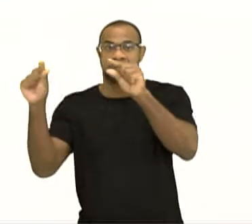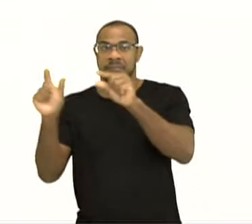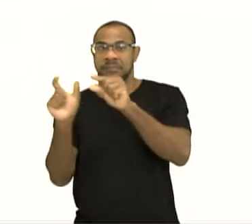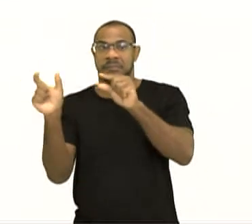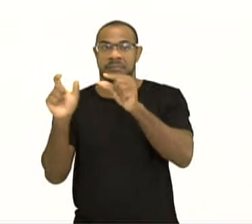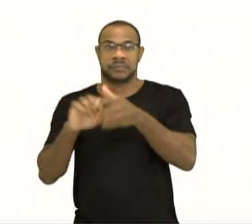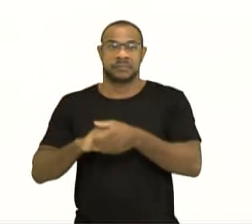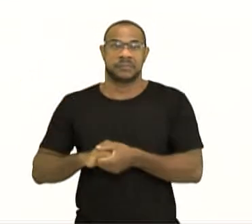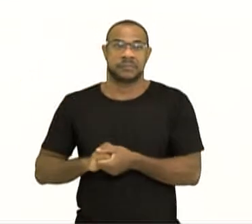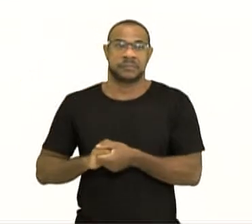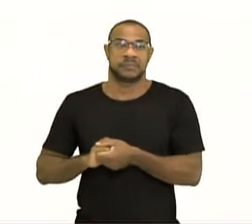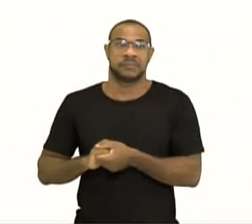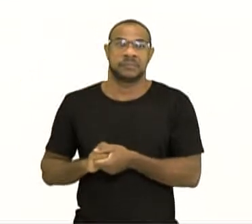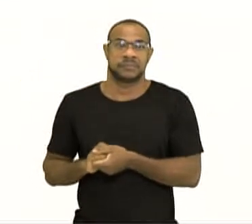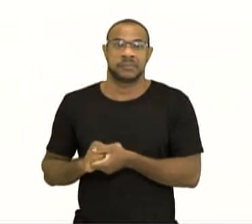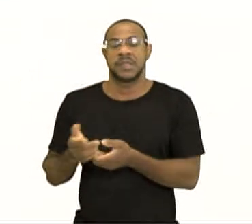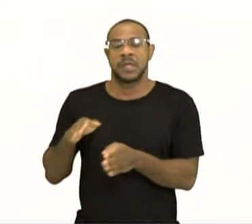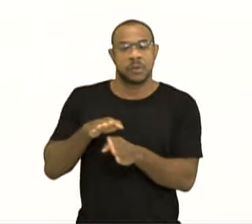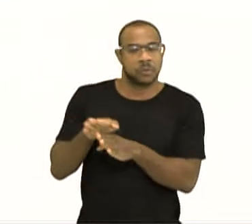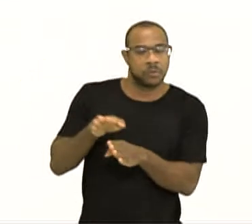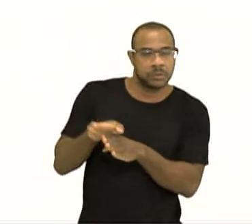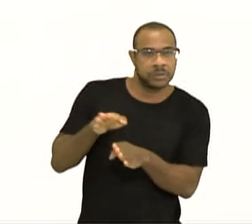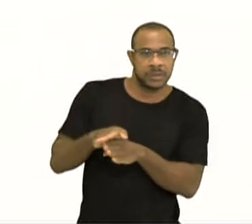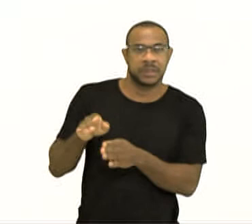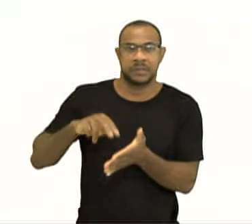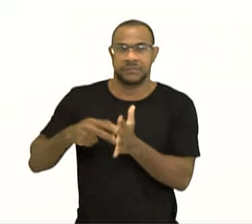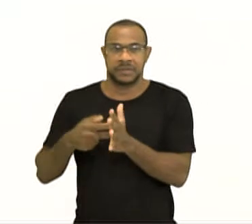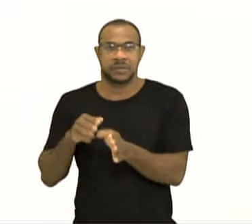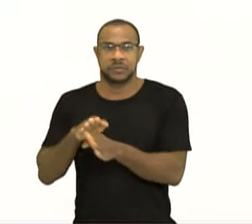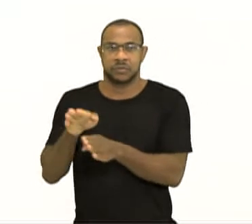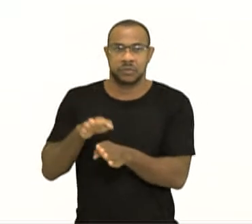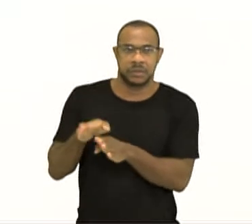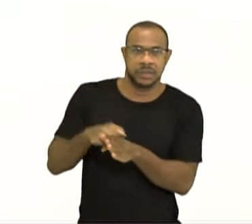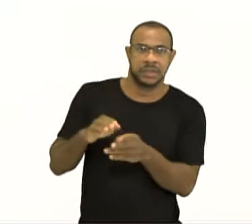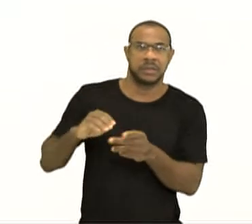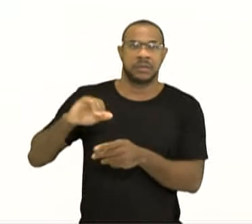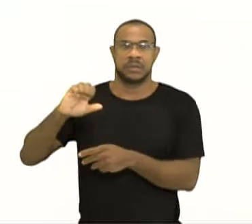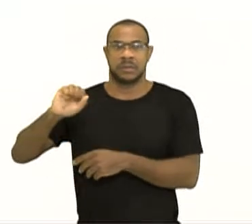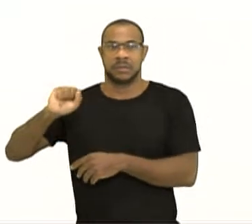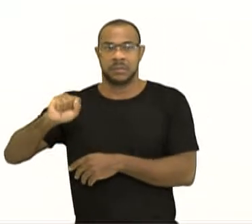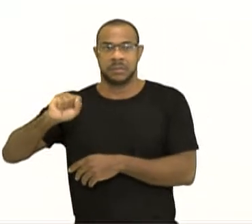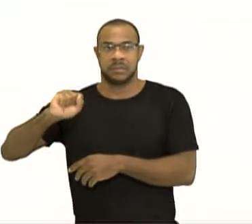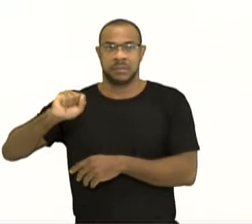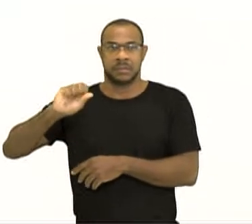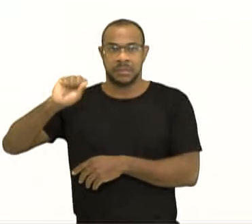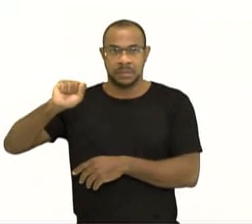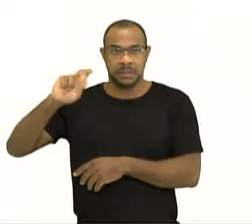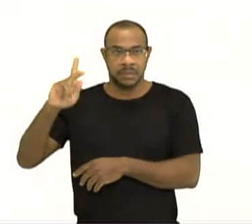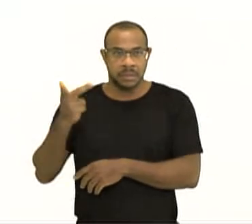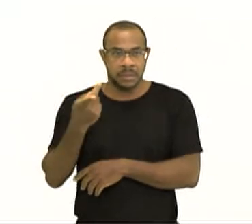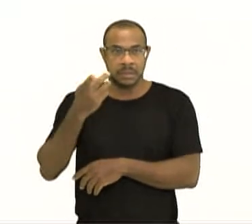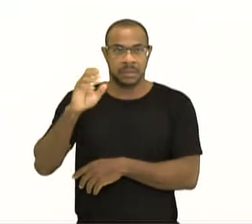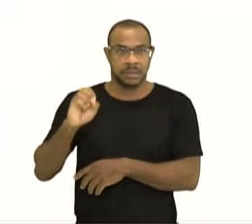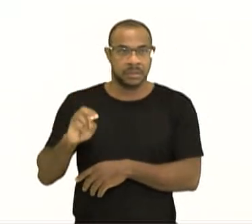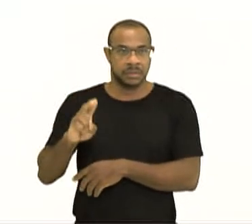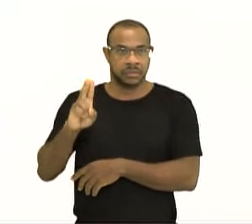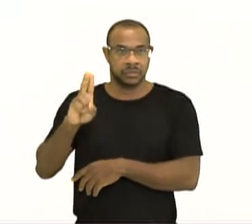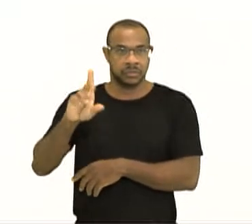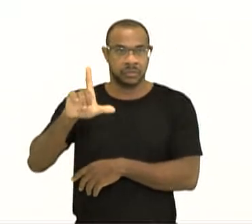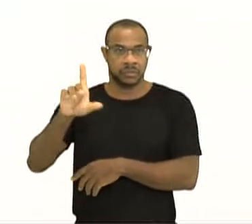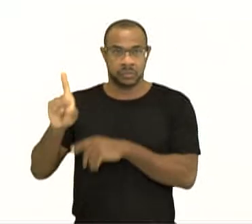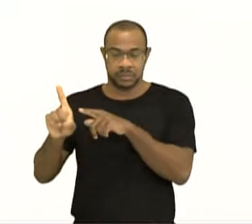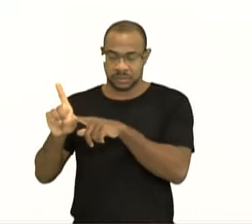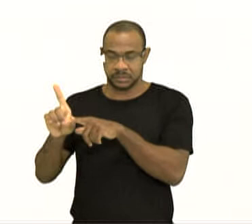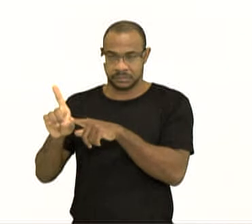modal should, que expressa conselho, que significa deveria, junto com have, mais um outro verbo qualquer no particípio